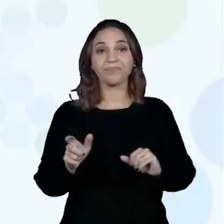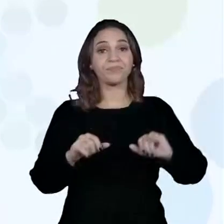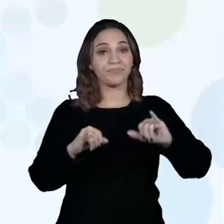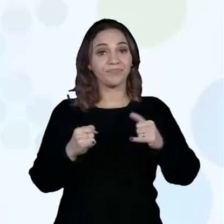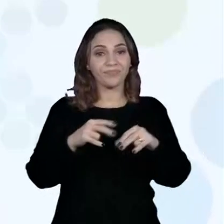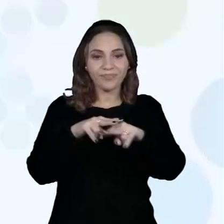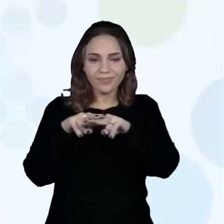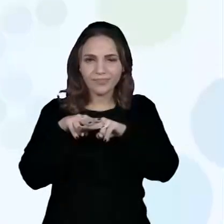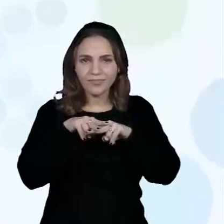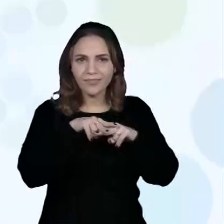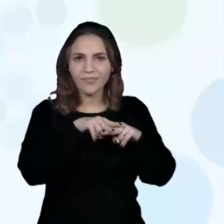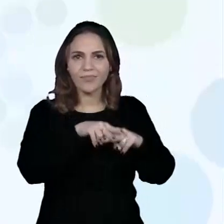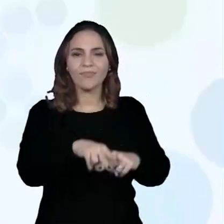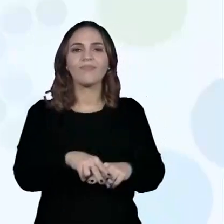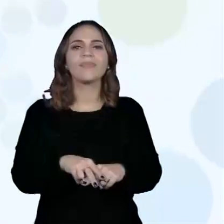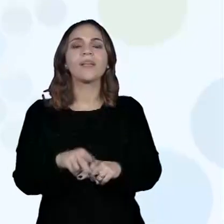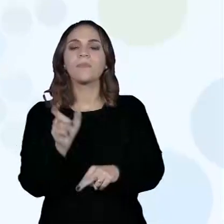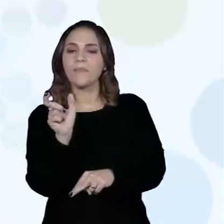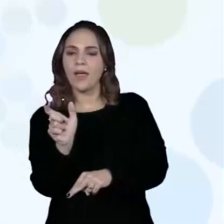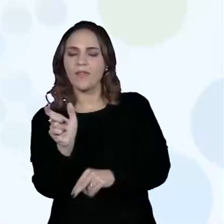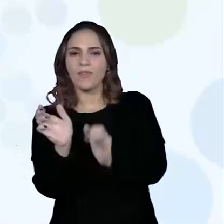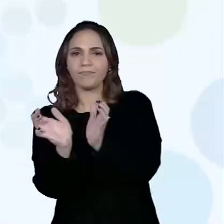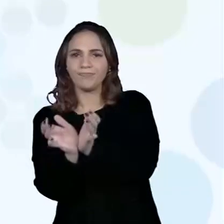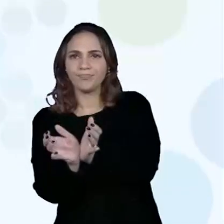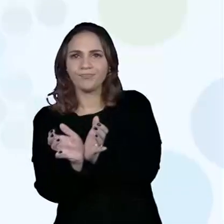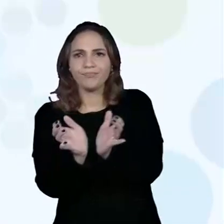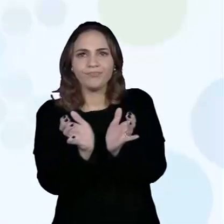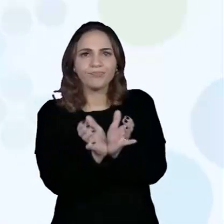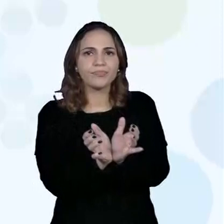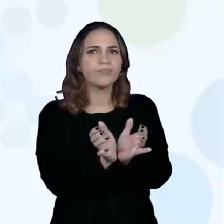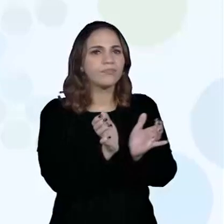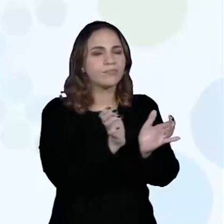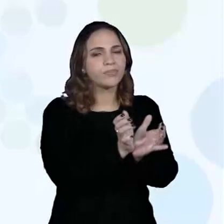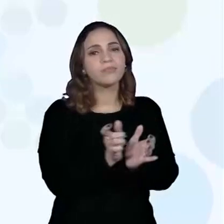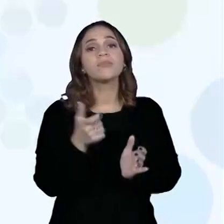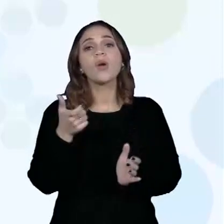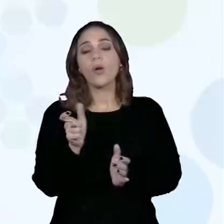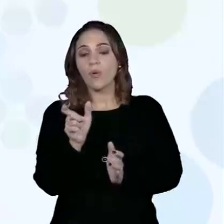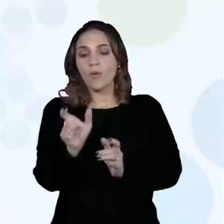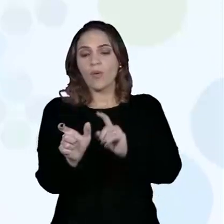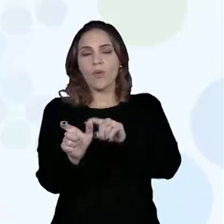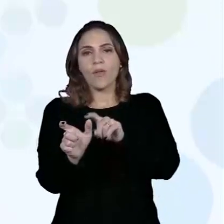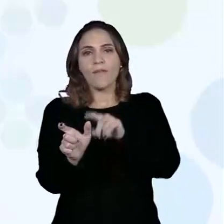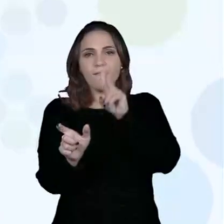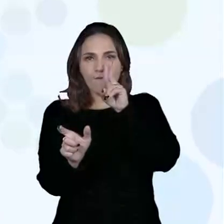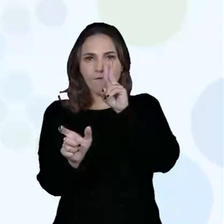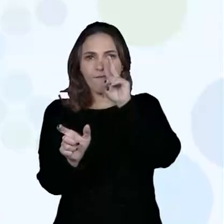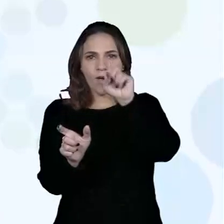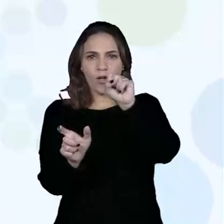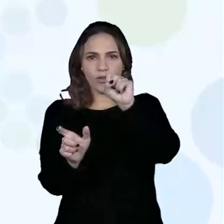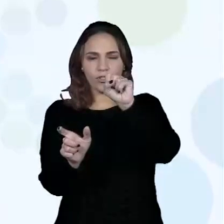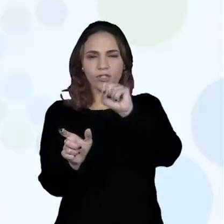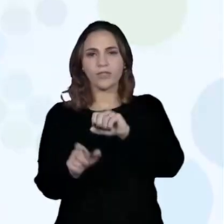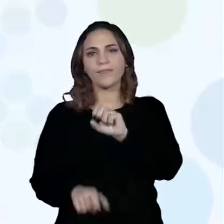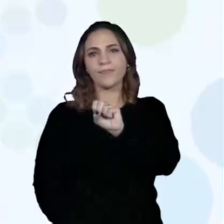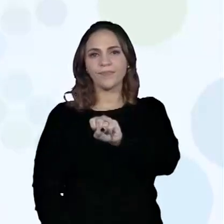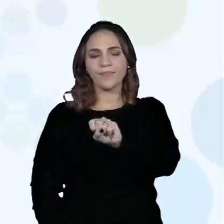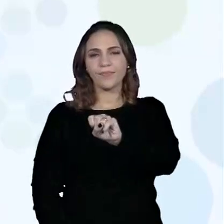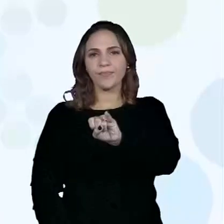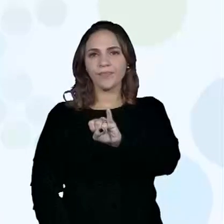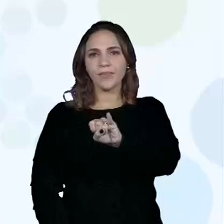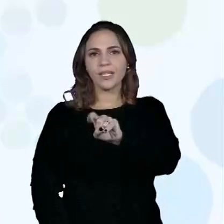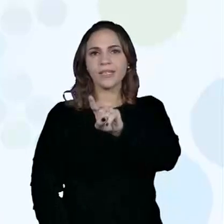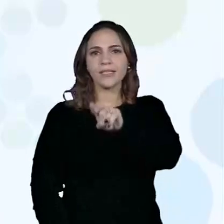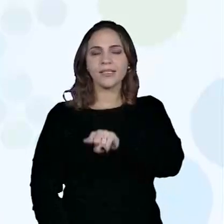da classificação das palavras quanto à sua sílaba tônica e a relação com